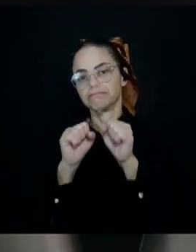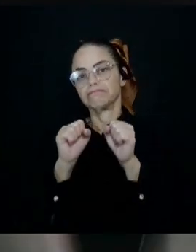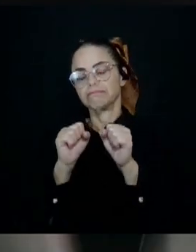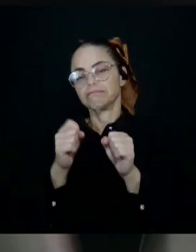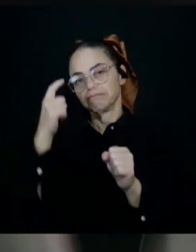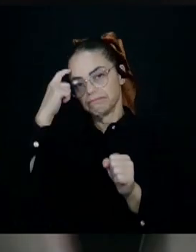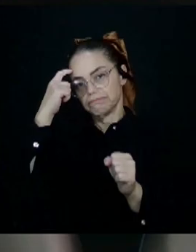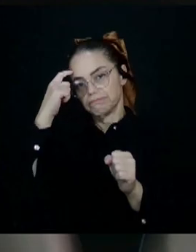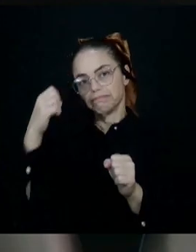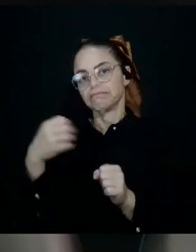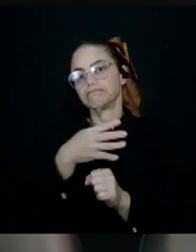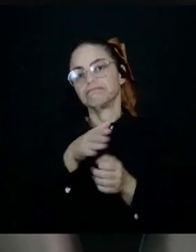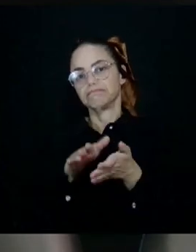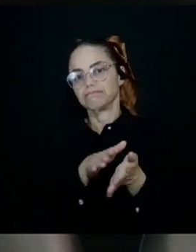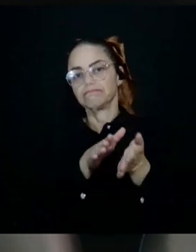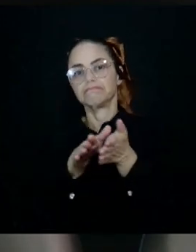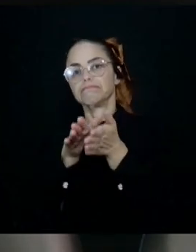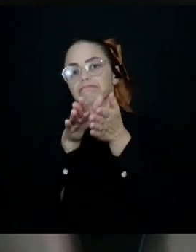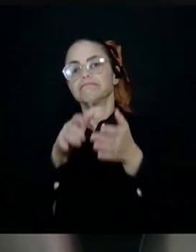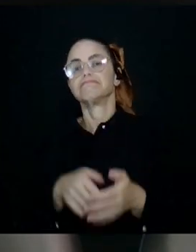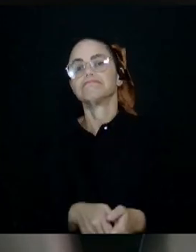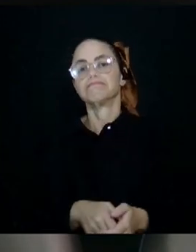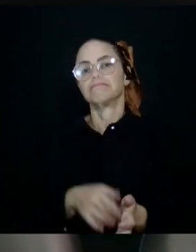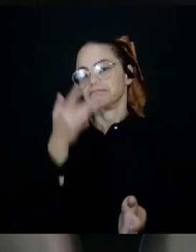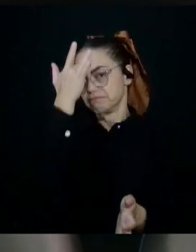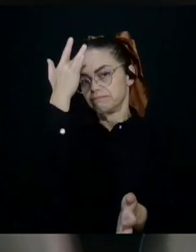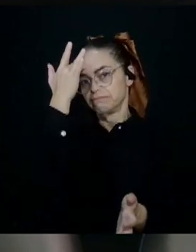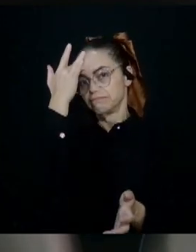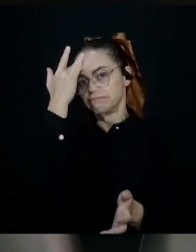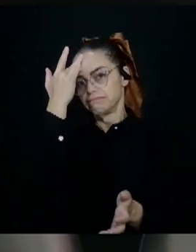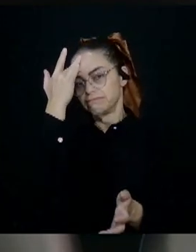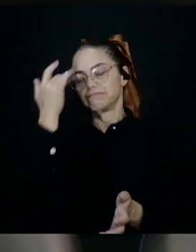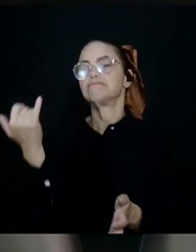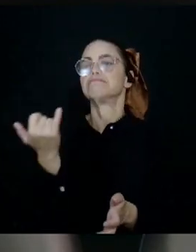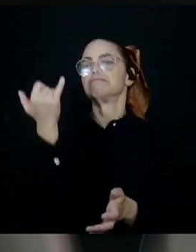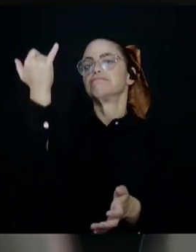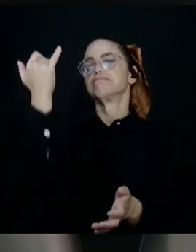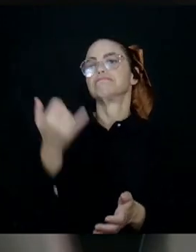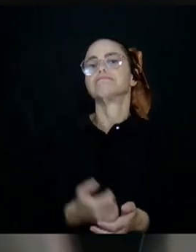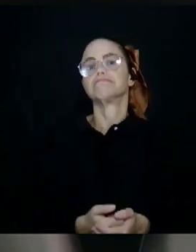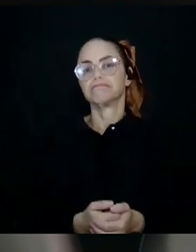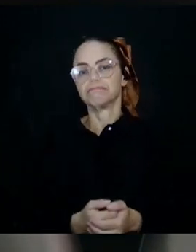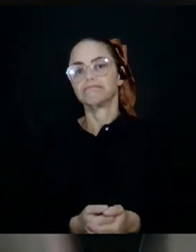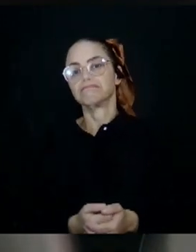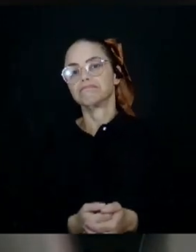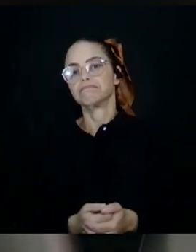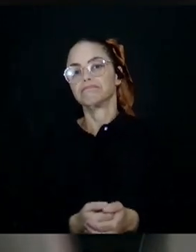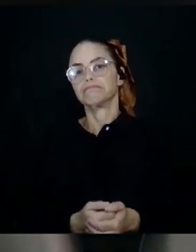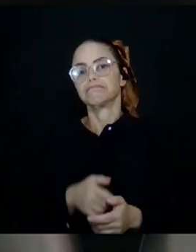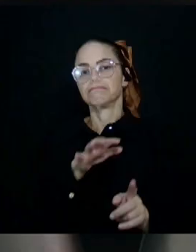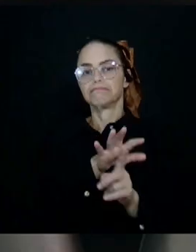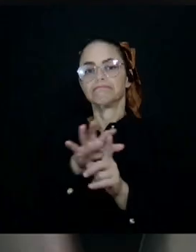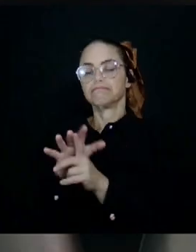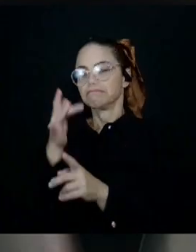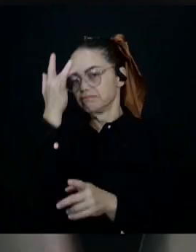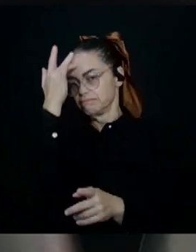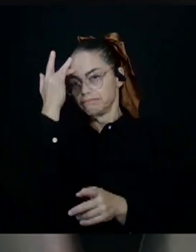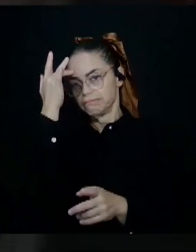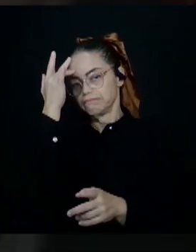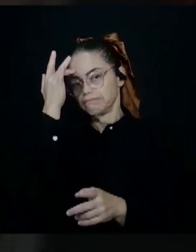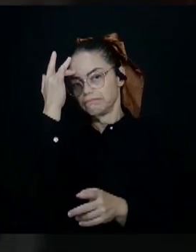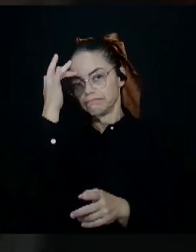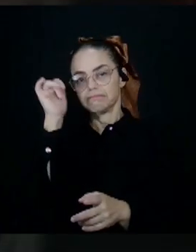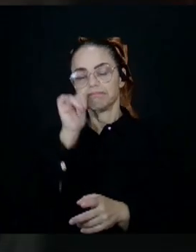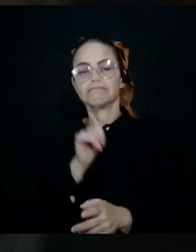caminhos, porque saúde mental, né, isso afeta a saúde mental das mulheres. Exatamente,